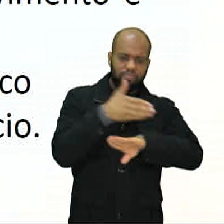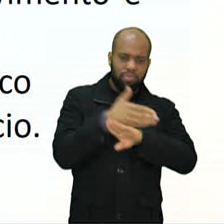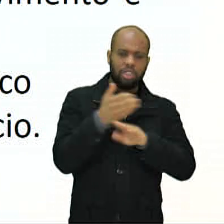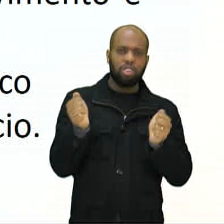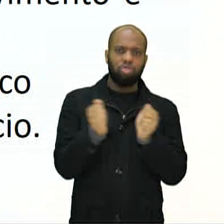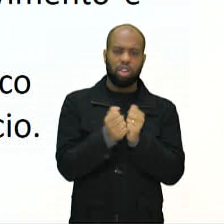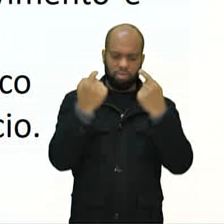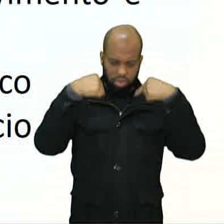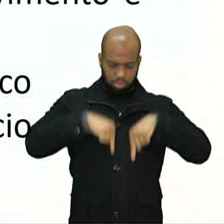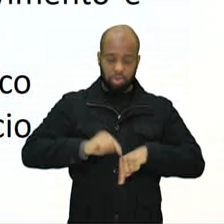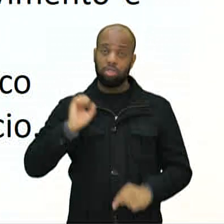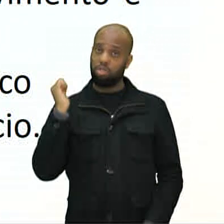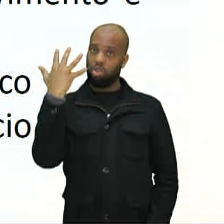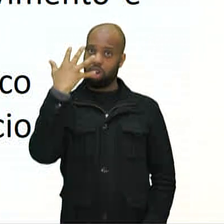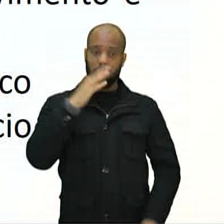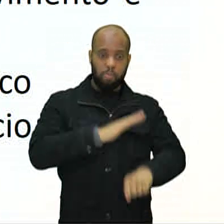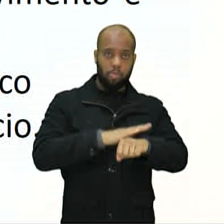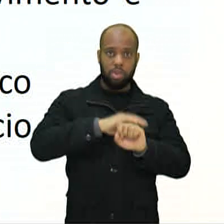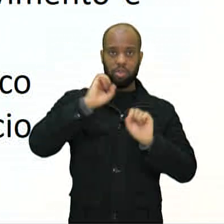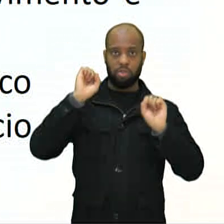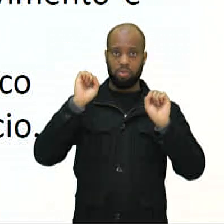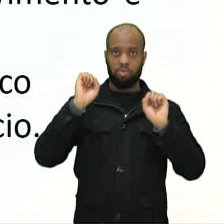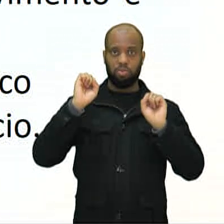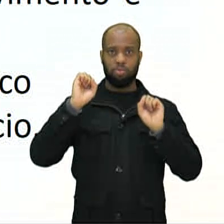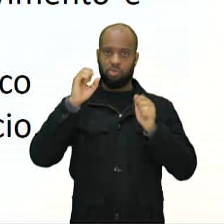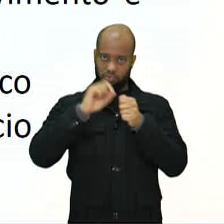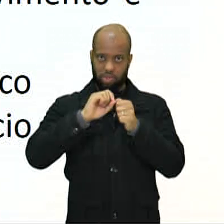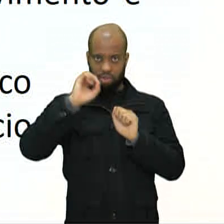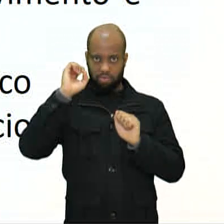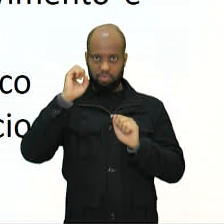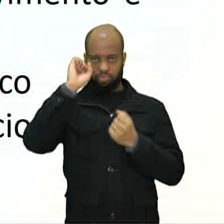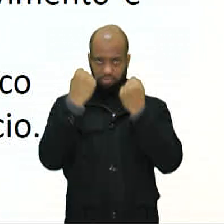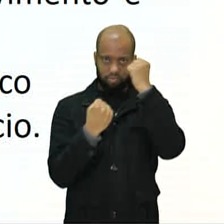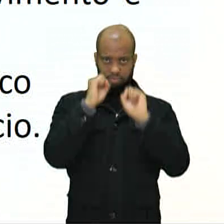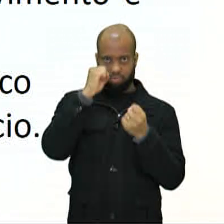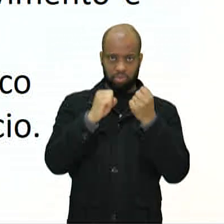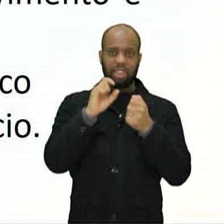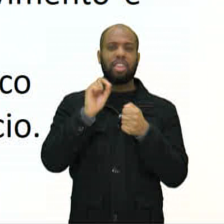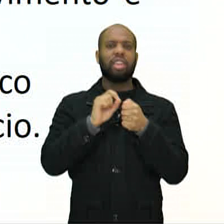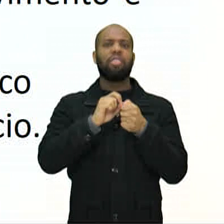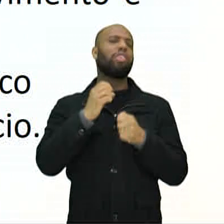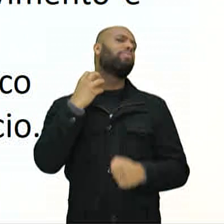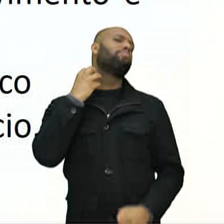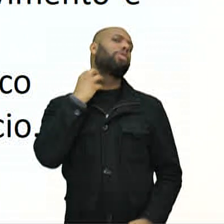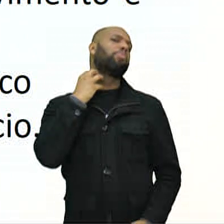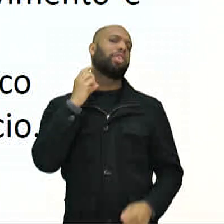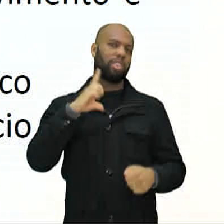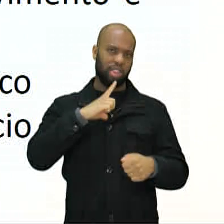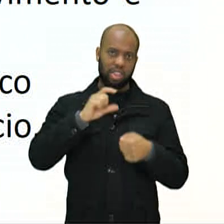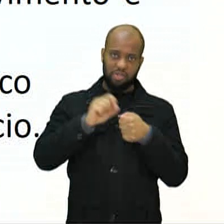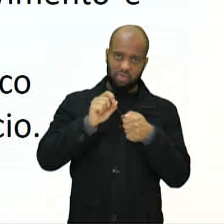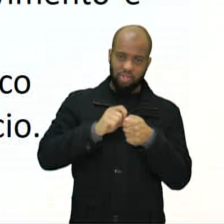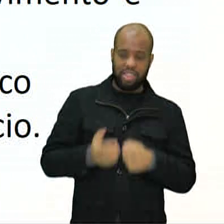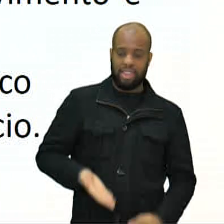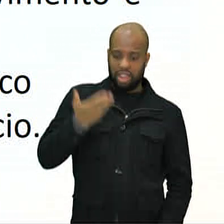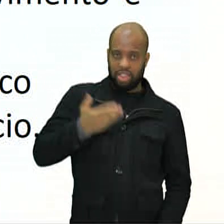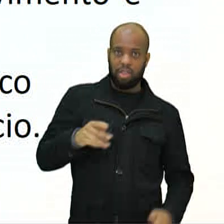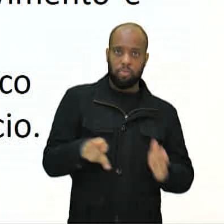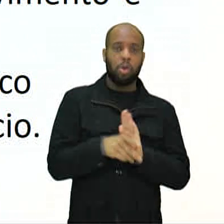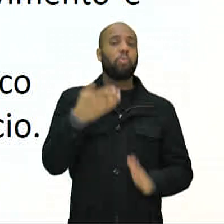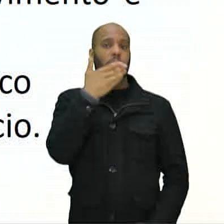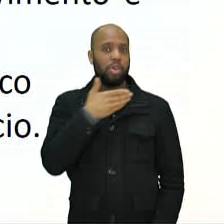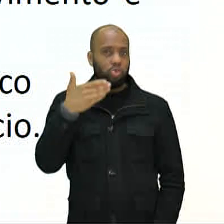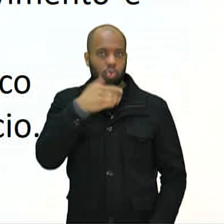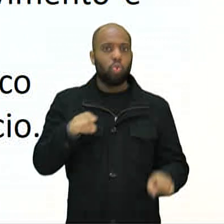metabolismo durante a prática de exercícios físicos é a tiroxina. É produzida pela tireoide e é responsável por acelerar o metabolismo da glicose,